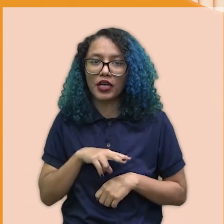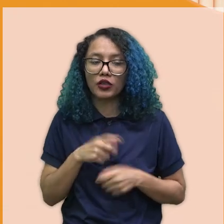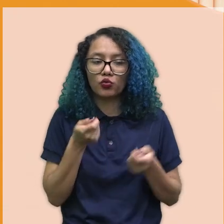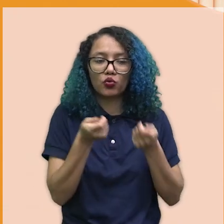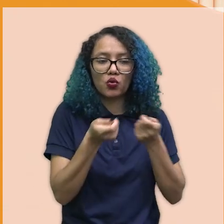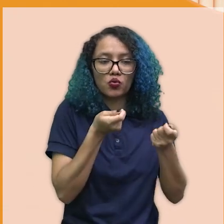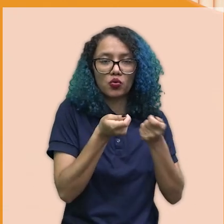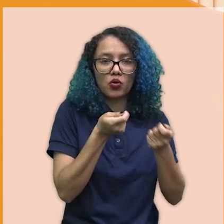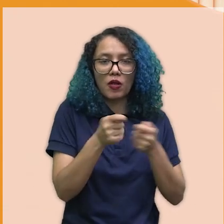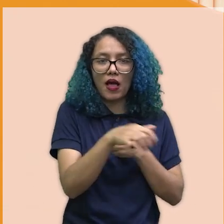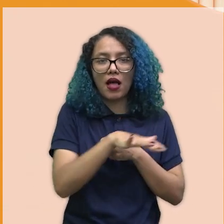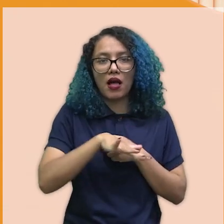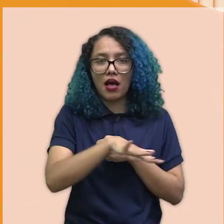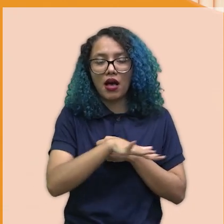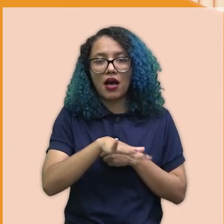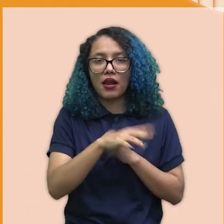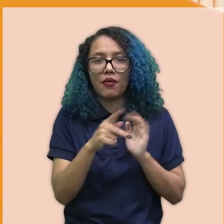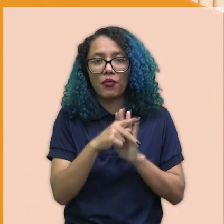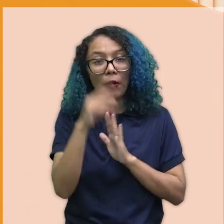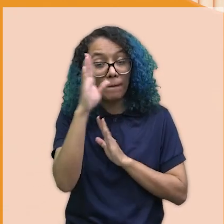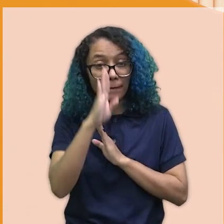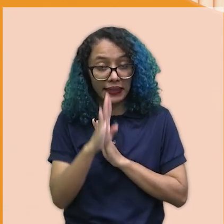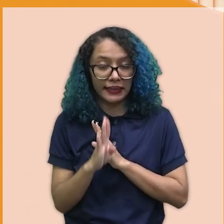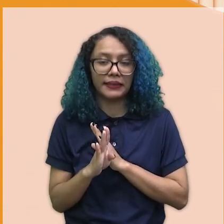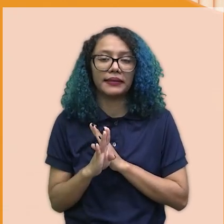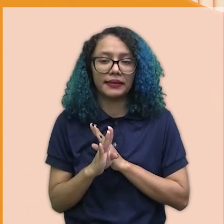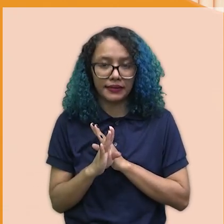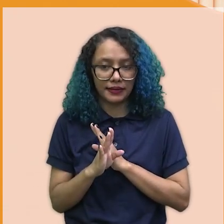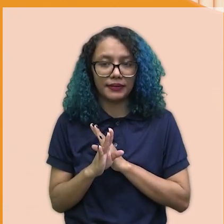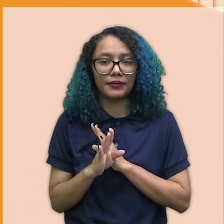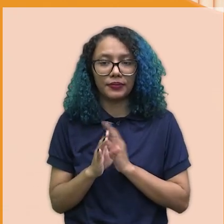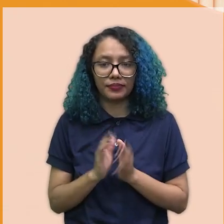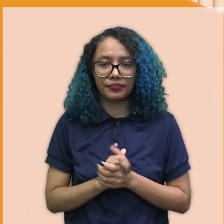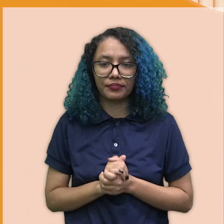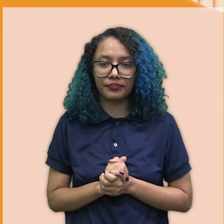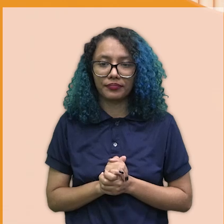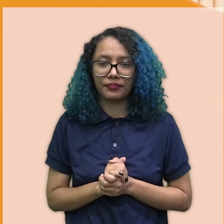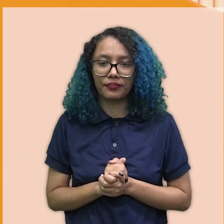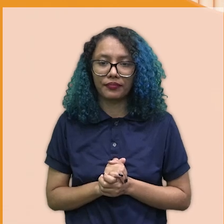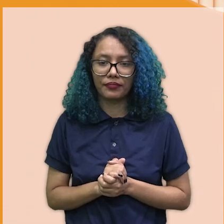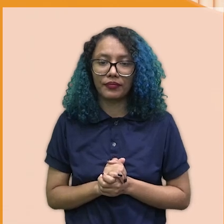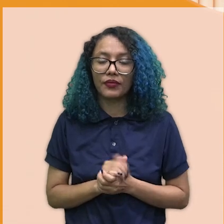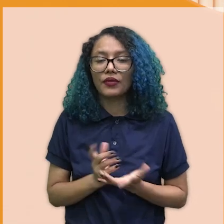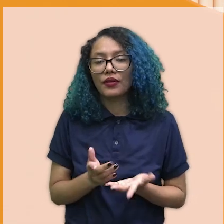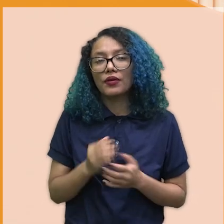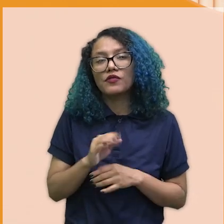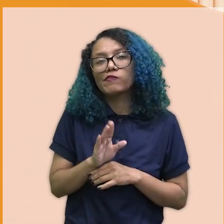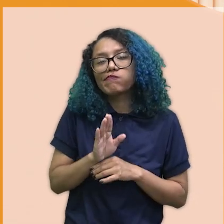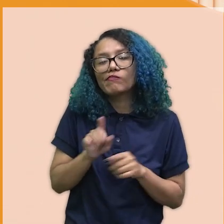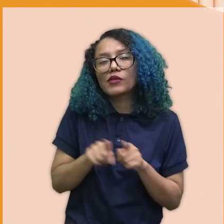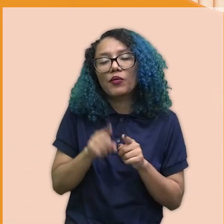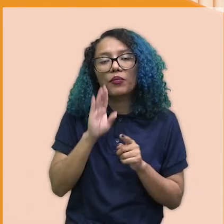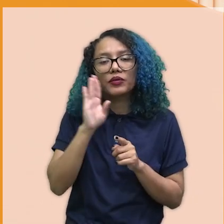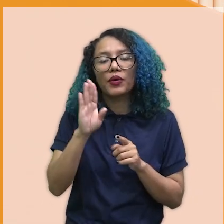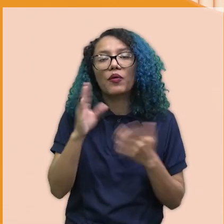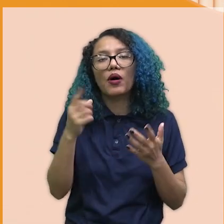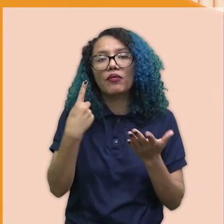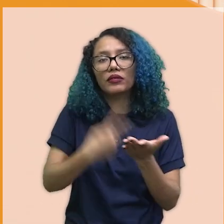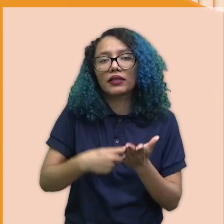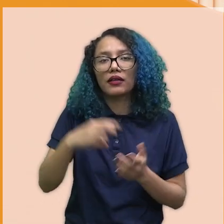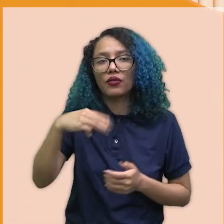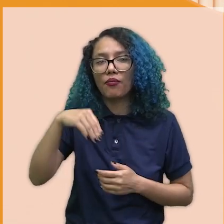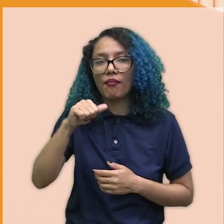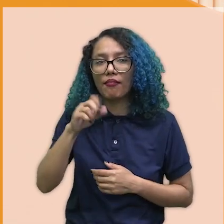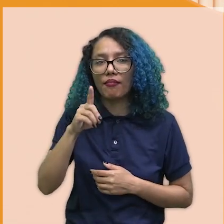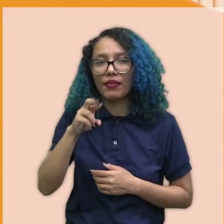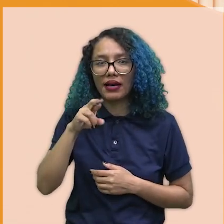terras onde hoje estão o nosso território. E um dos mais emblemáticos ali é a assinatura do Tratado de Madrid no ano de